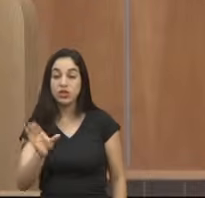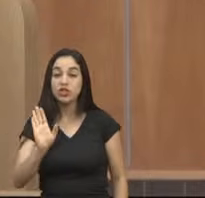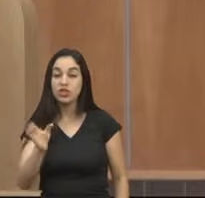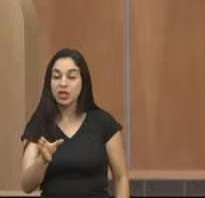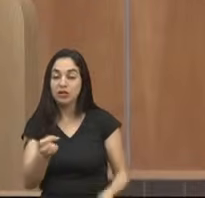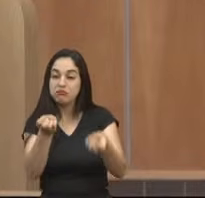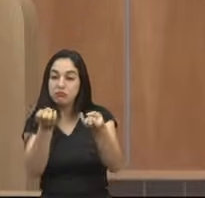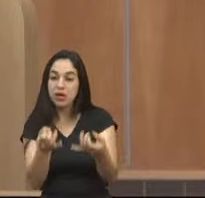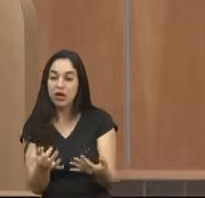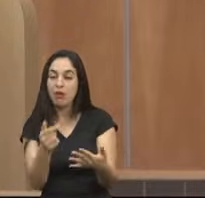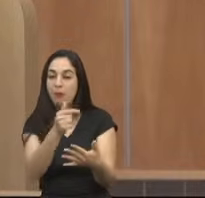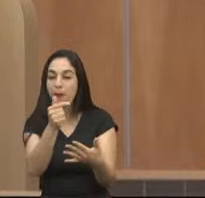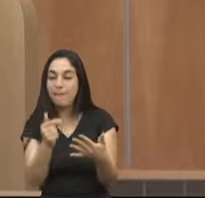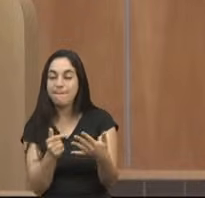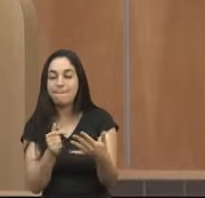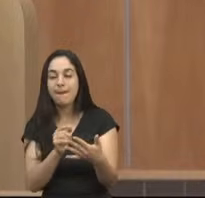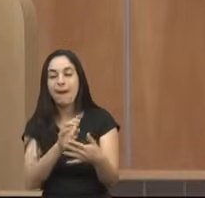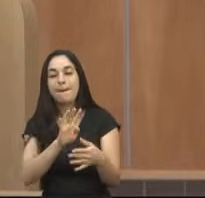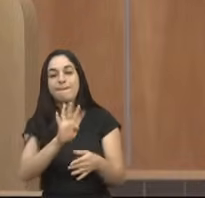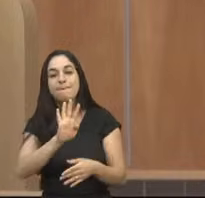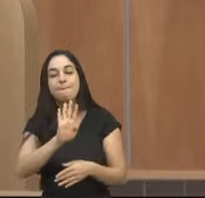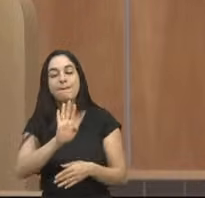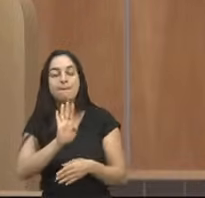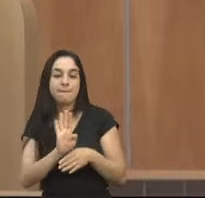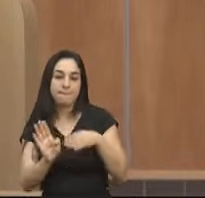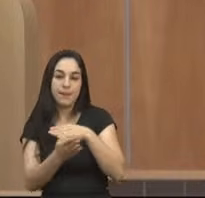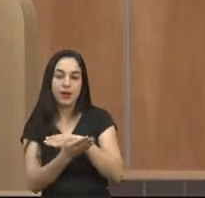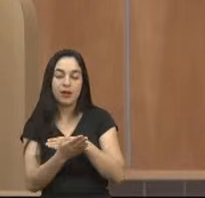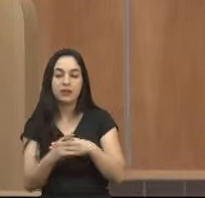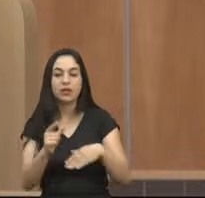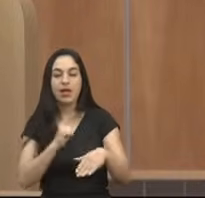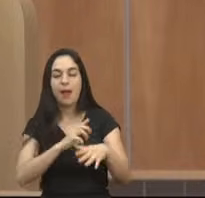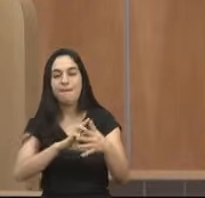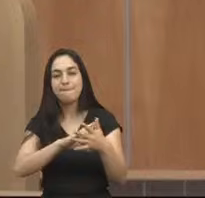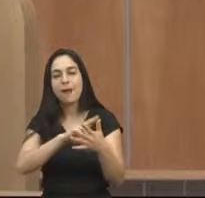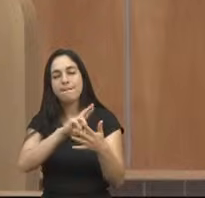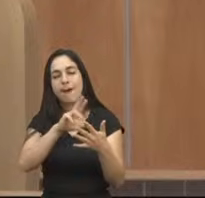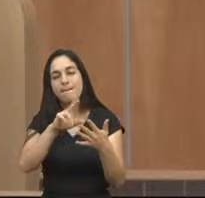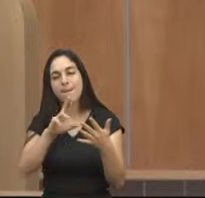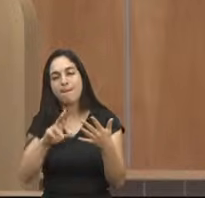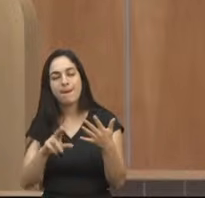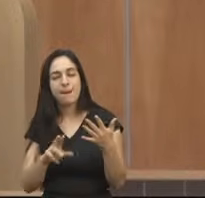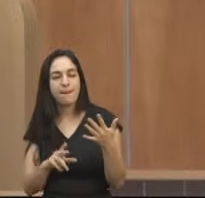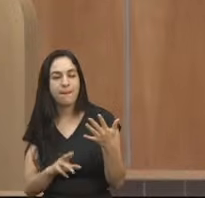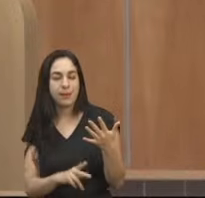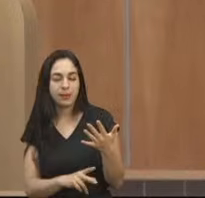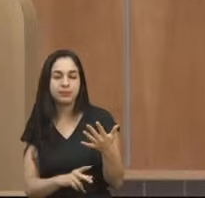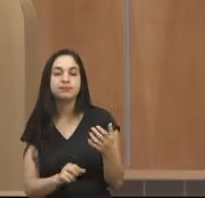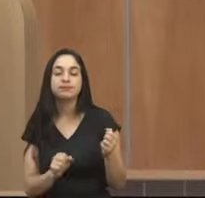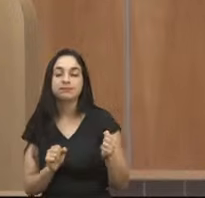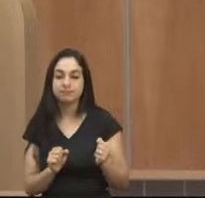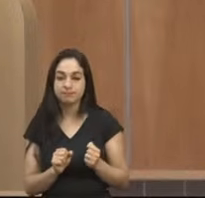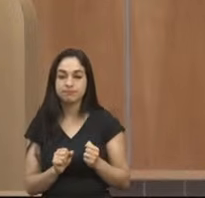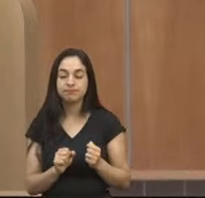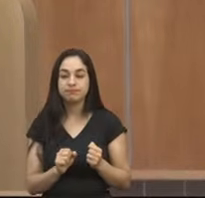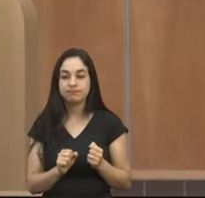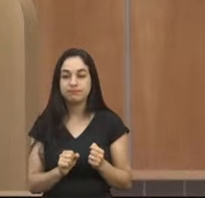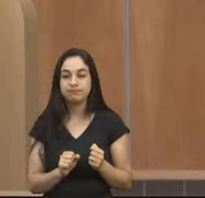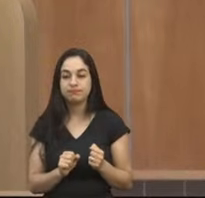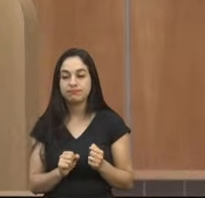como Veranejal, Veraneirajá, Porto Velho, Rio Comprido, Pedra Mar e